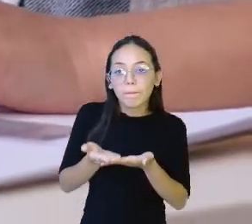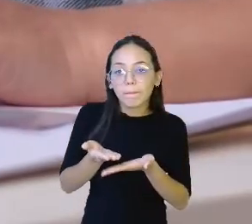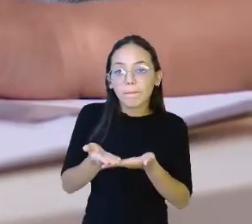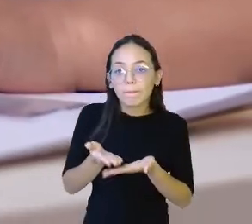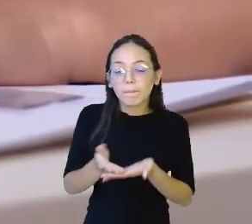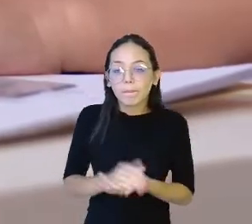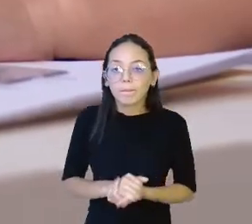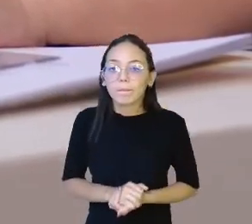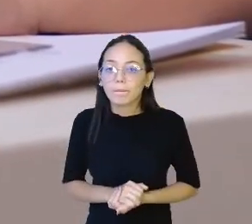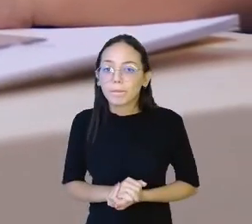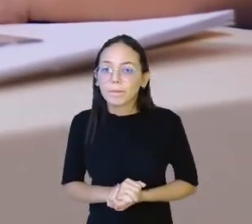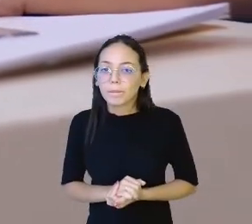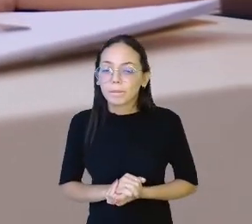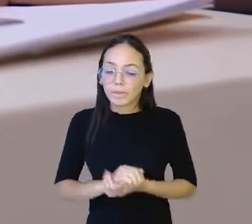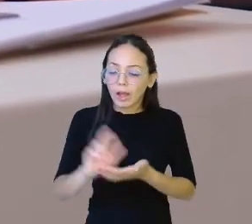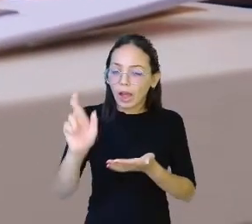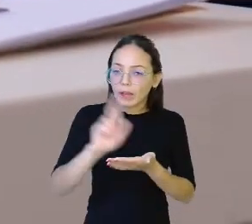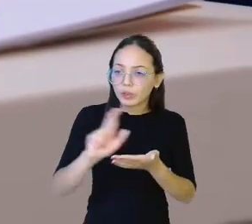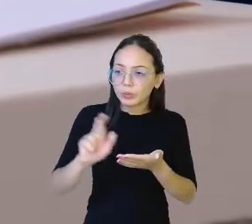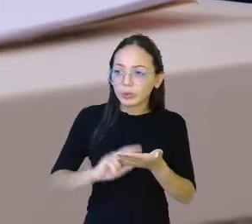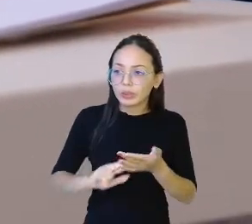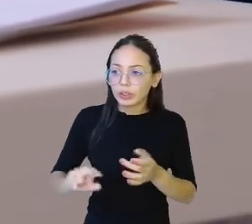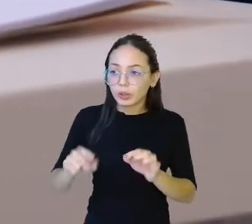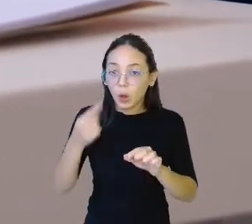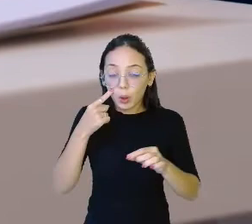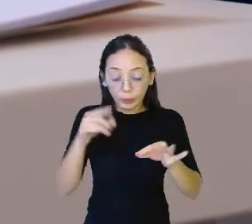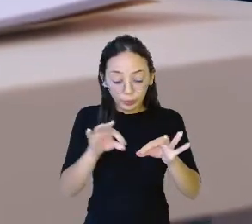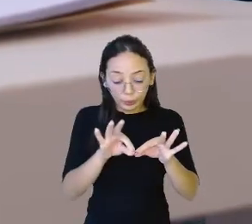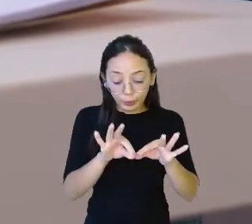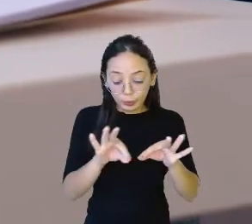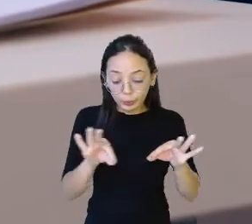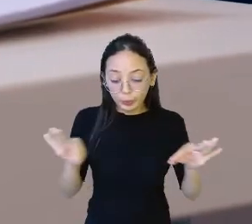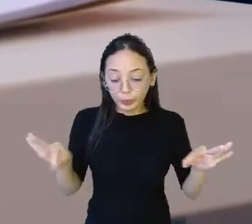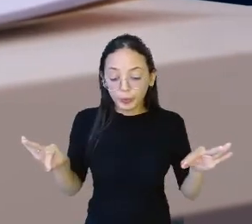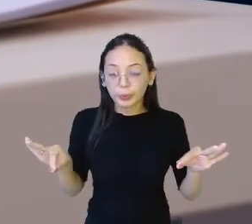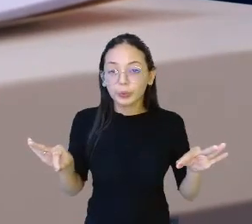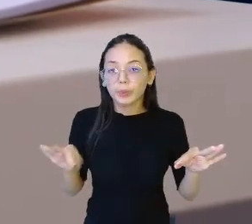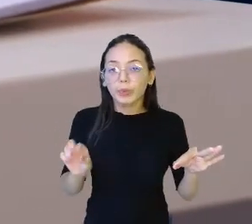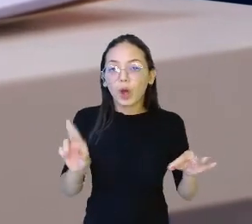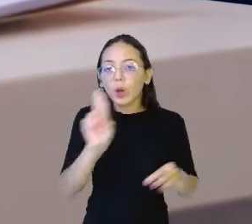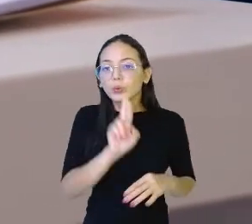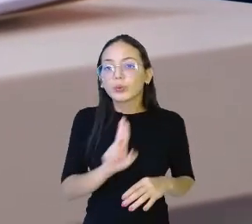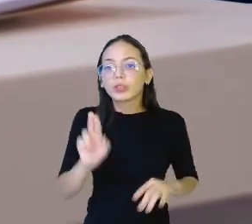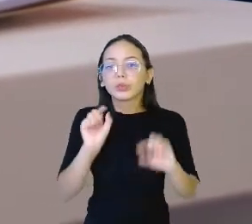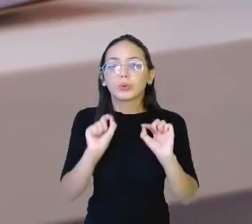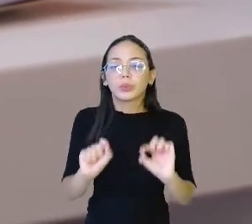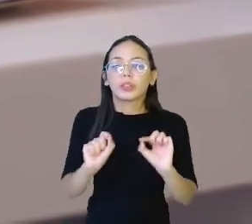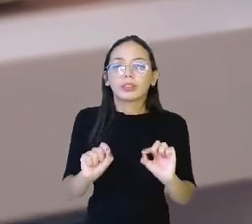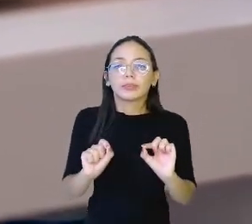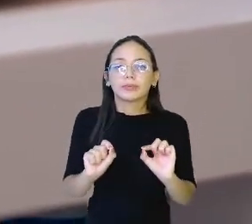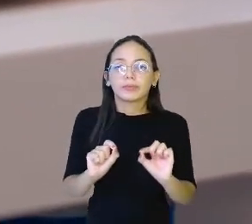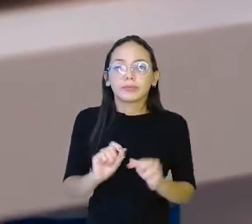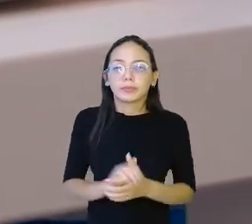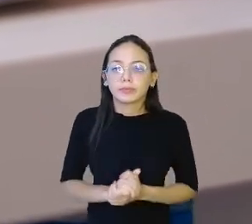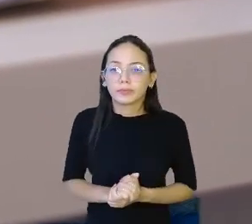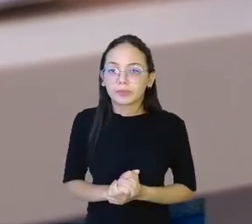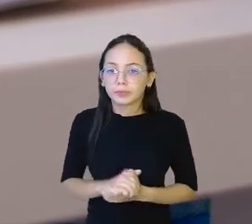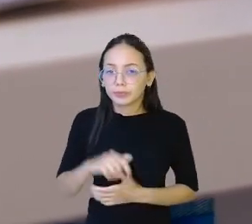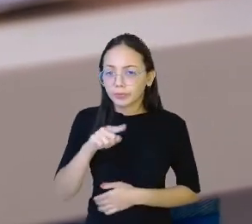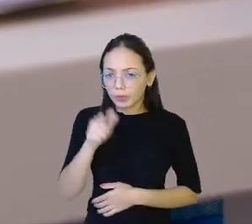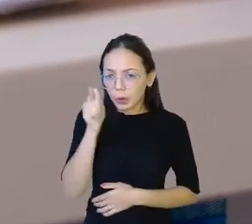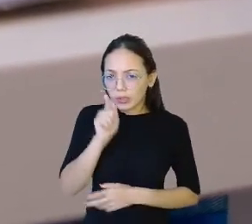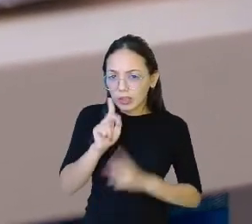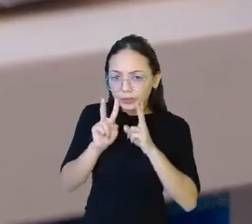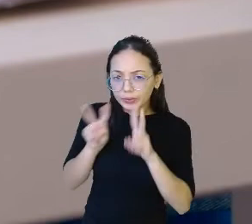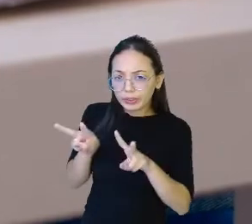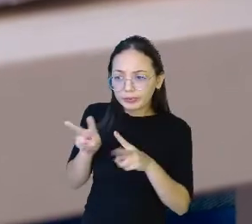estudando, fazendo uma medição aí. O que é que ele utilizou? Você consegue me